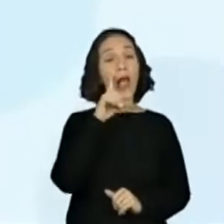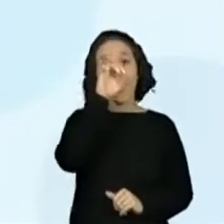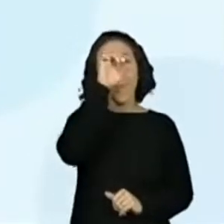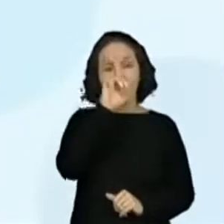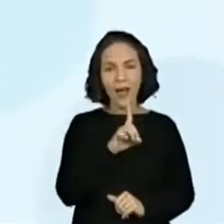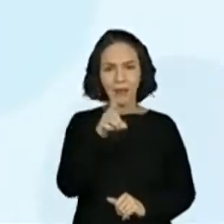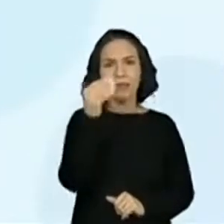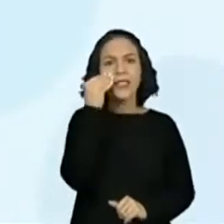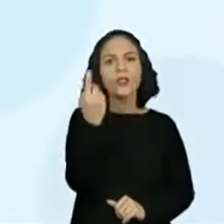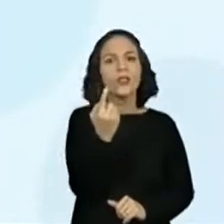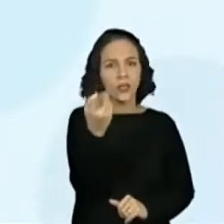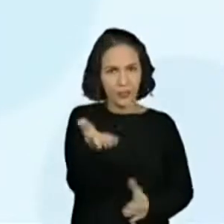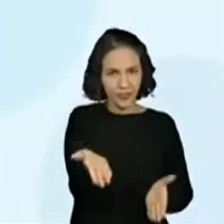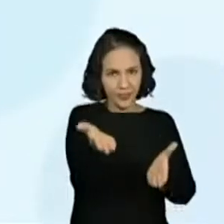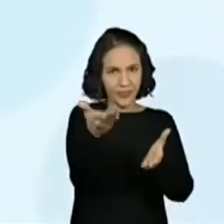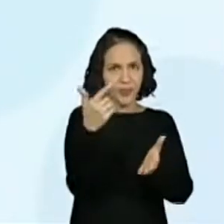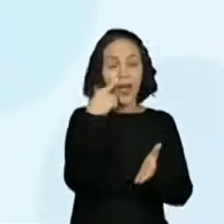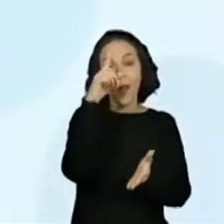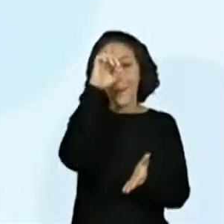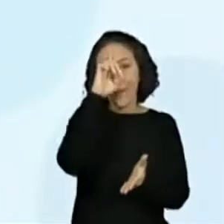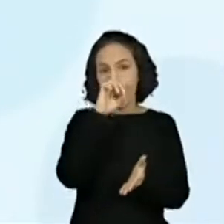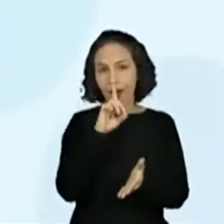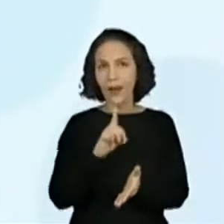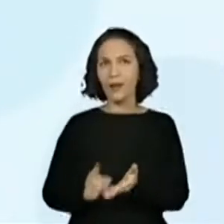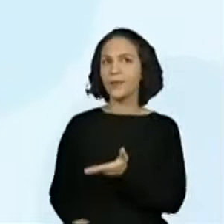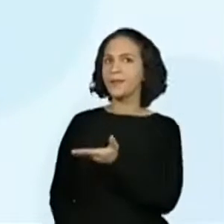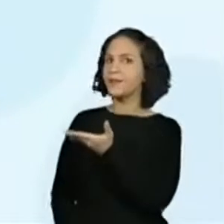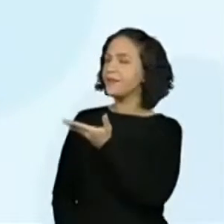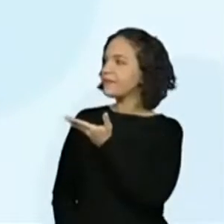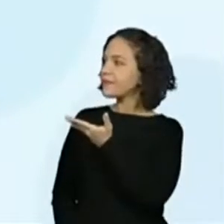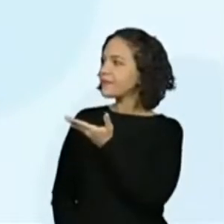Tente fazer a leitura deste número aqui da cartelinha amarela.